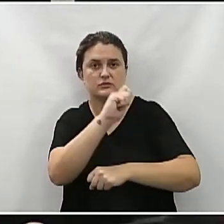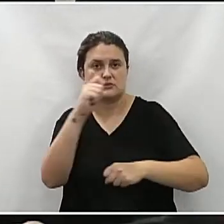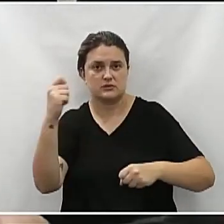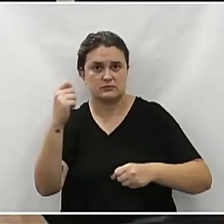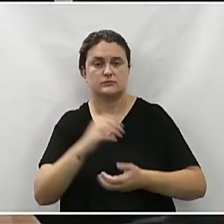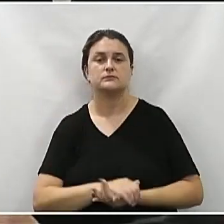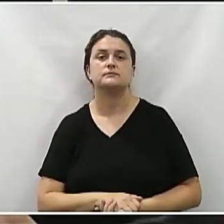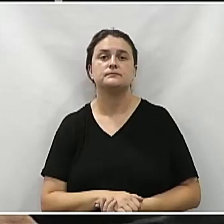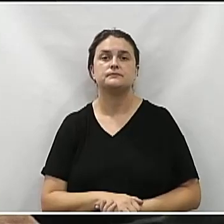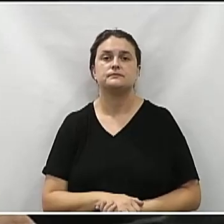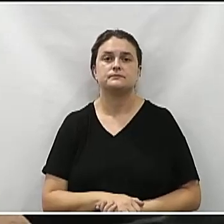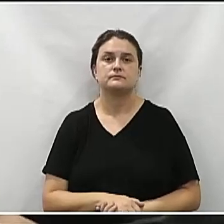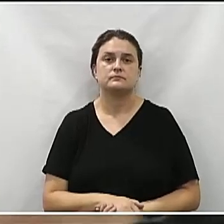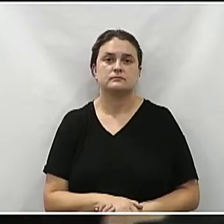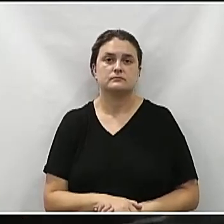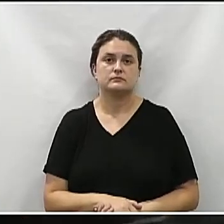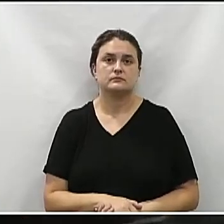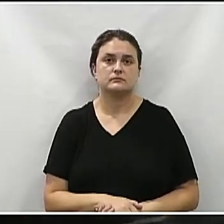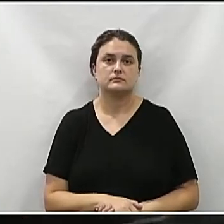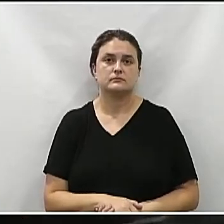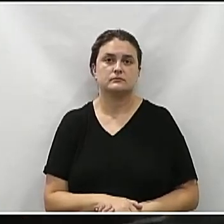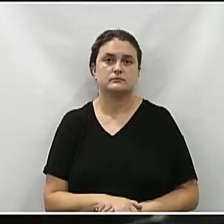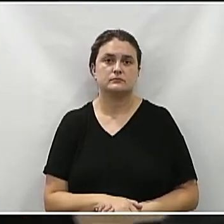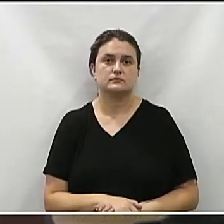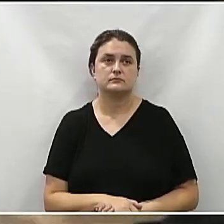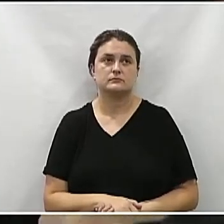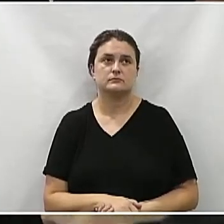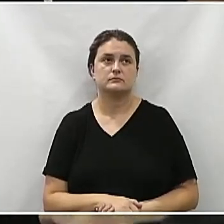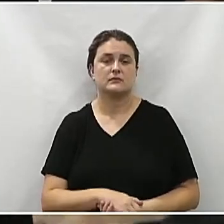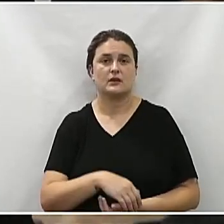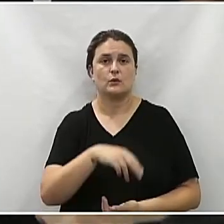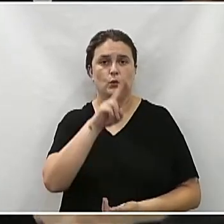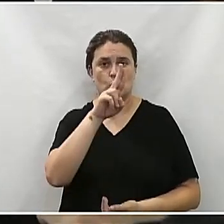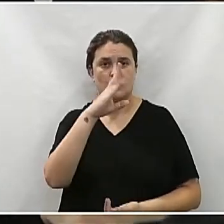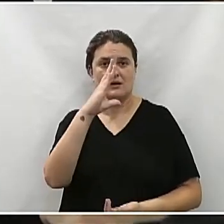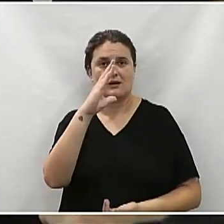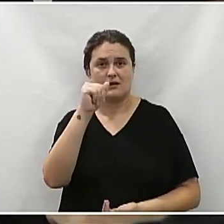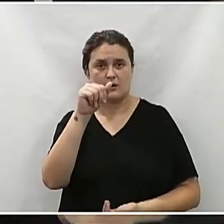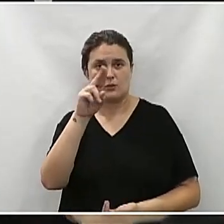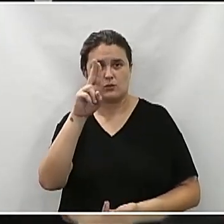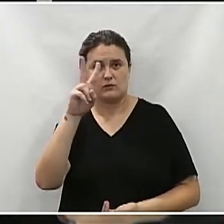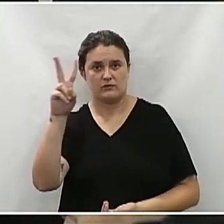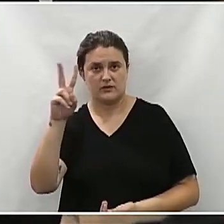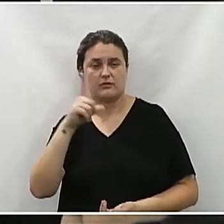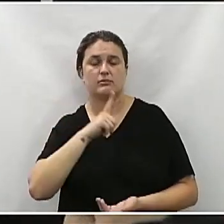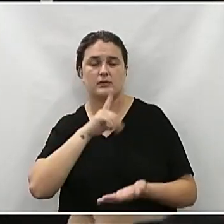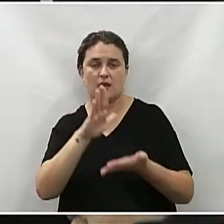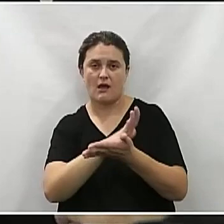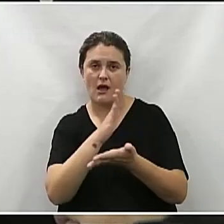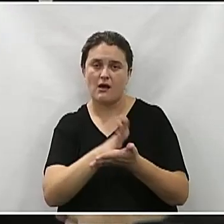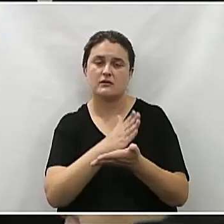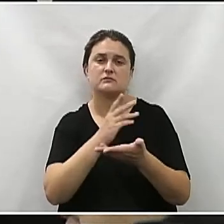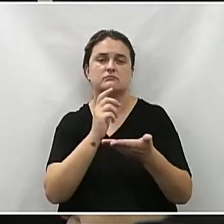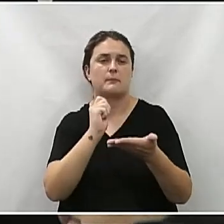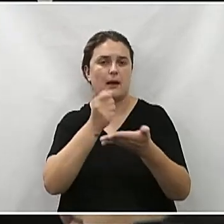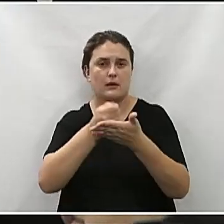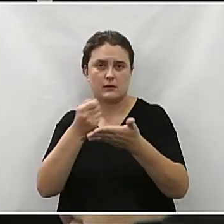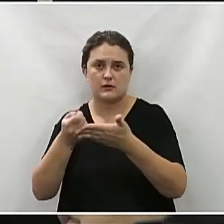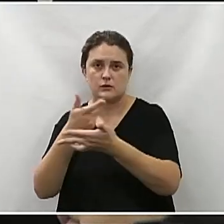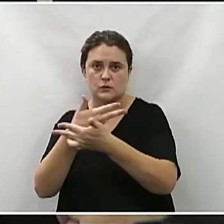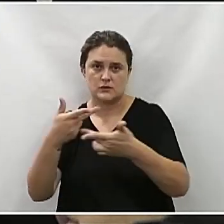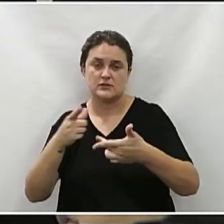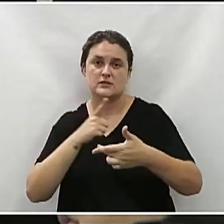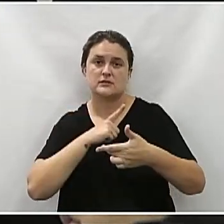bairros também a UCA-UV tem seus gastos principalmente com o